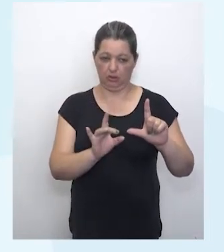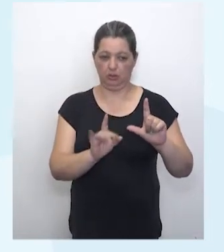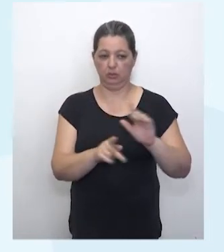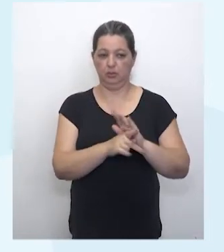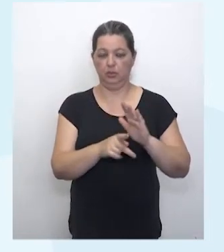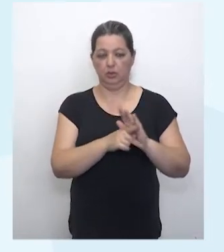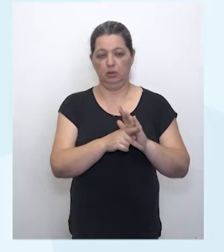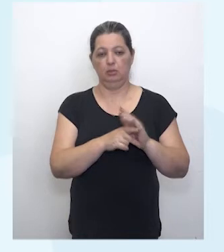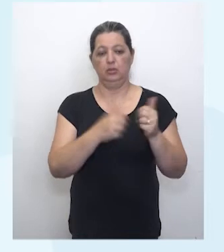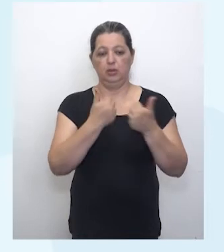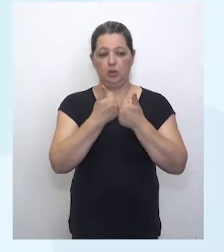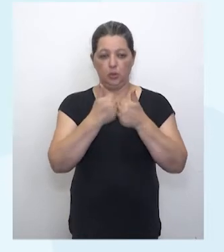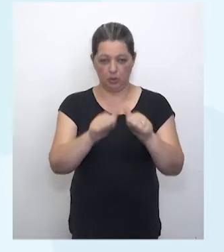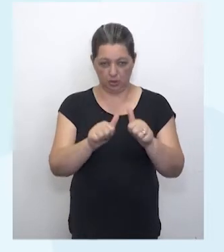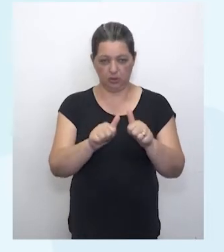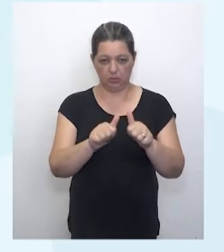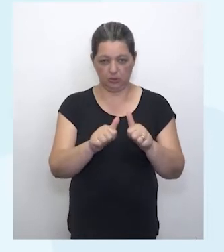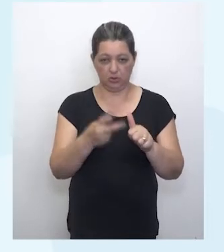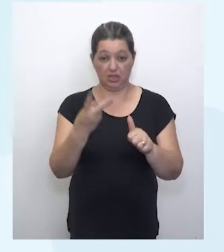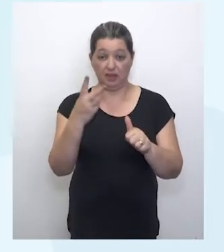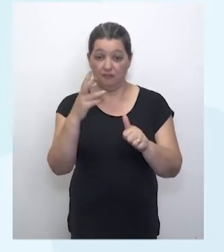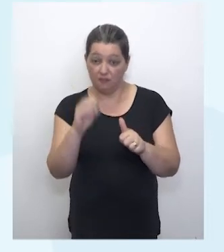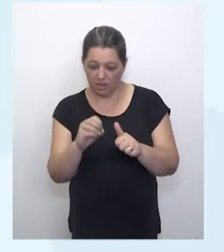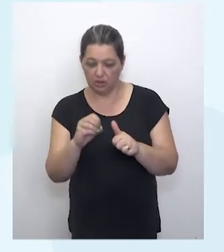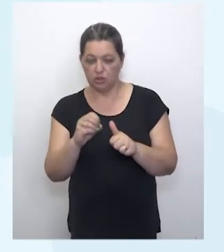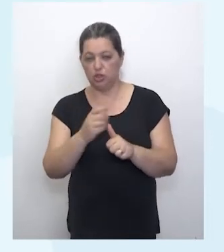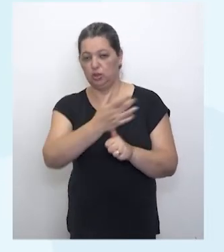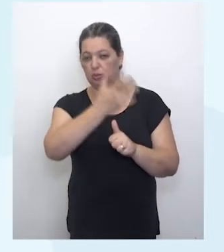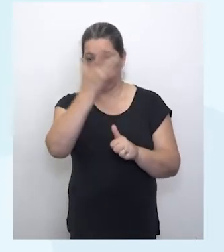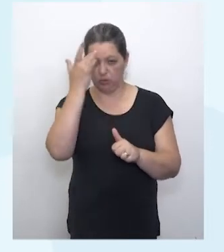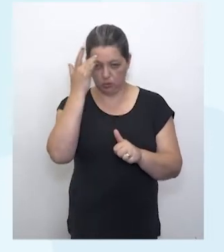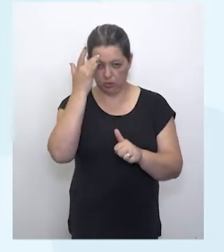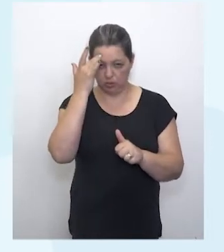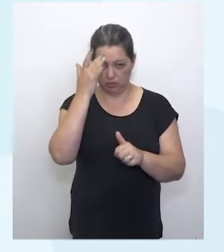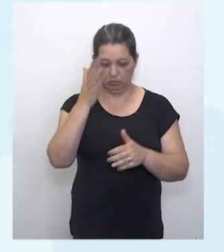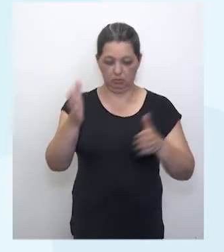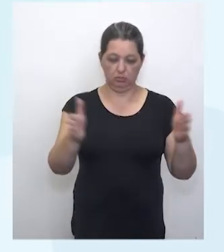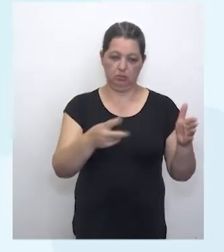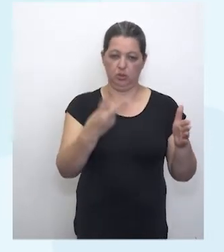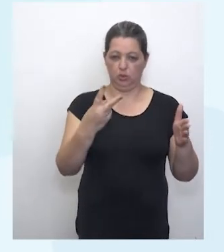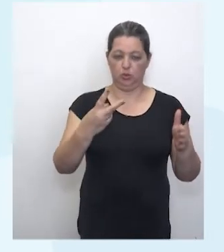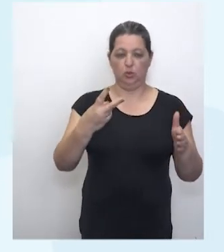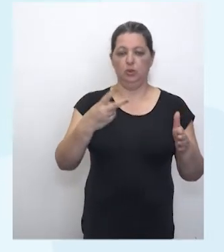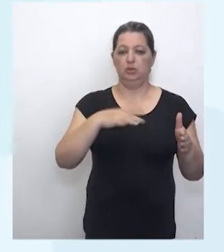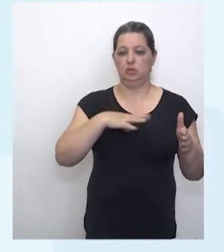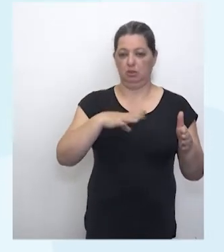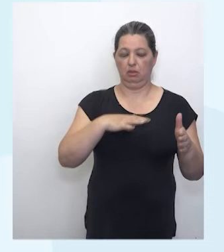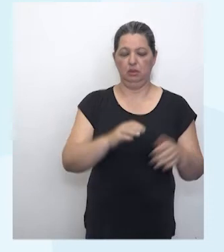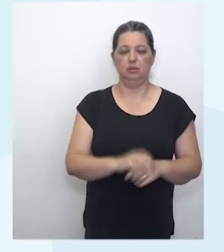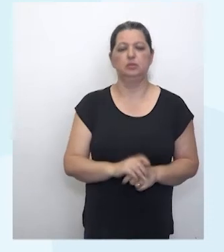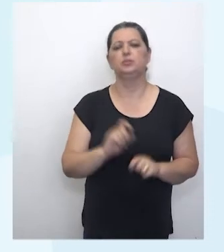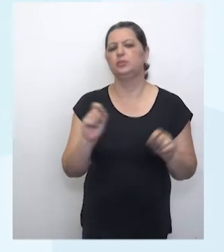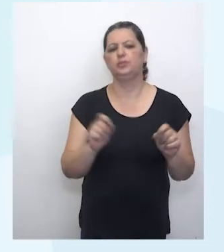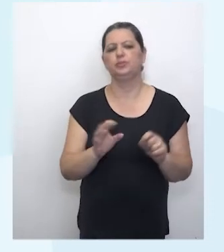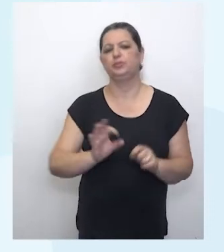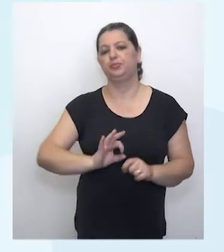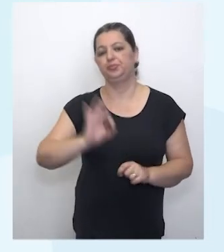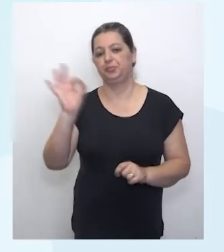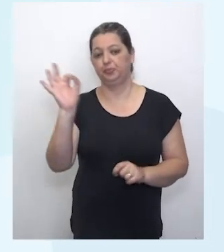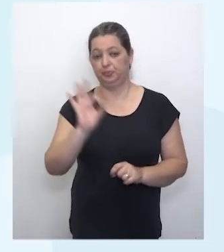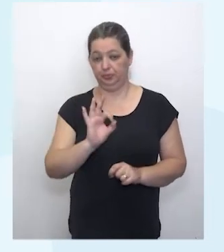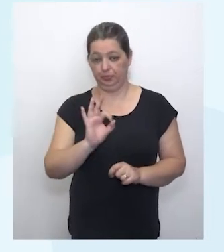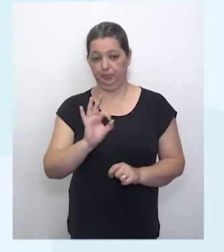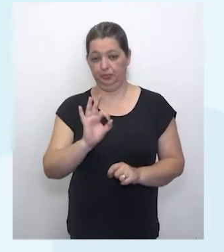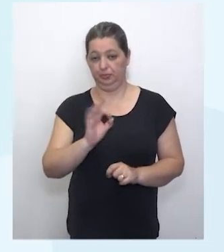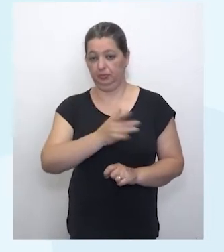gráfico transporta 20 pessoas entre 2 cidades. Qual é a porcentagem